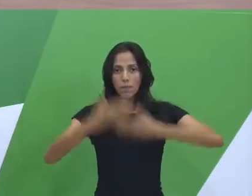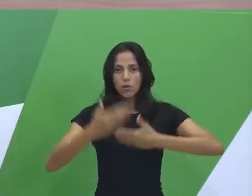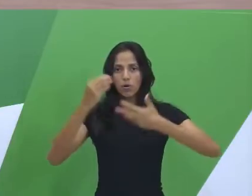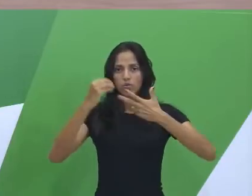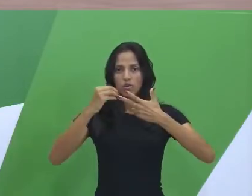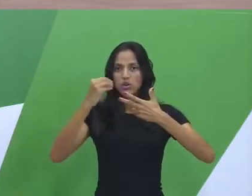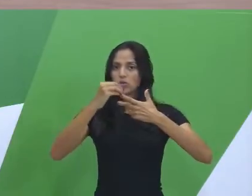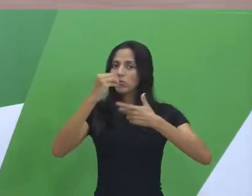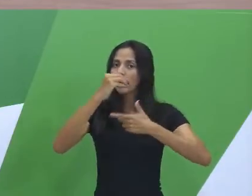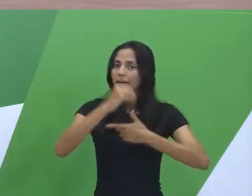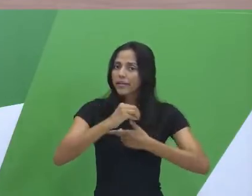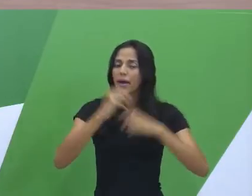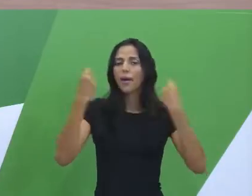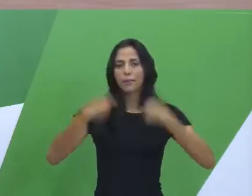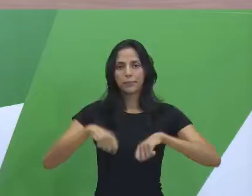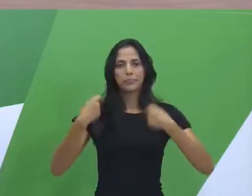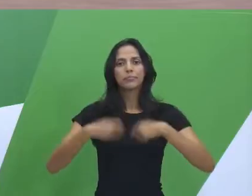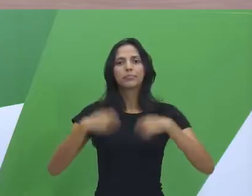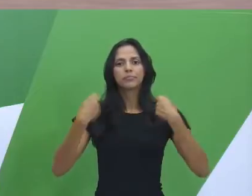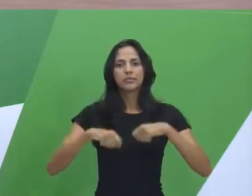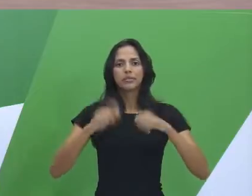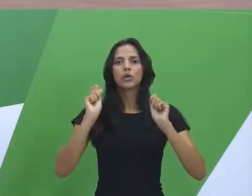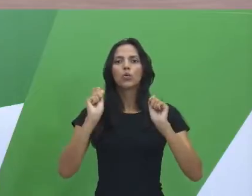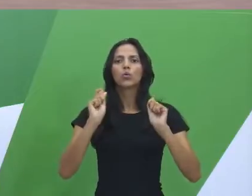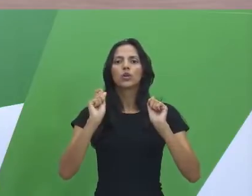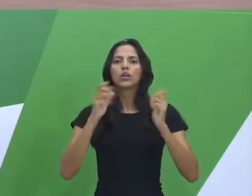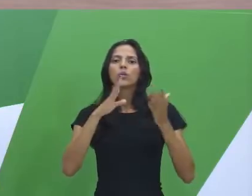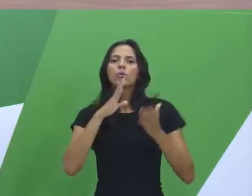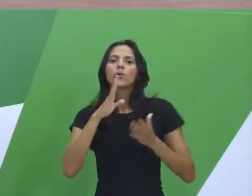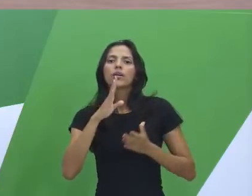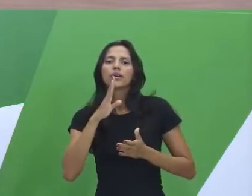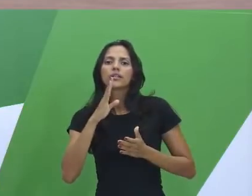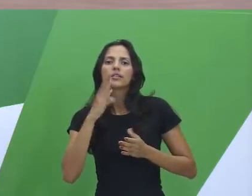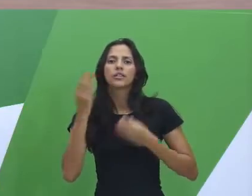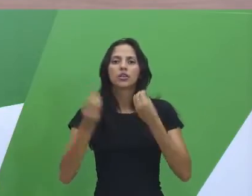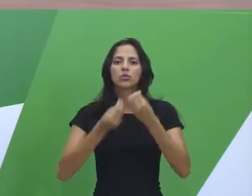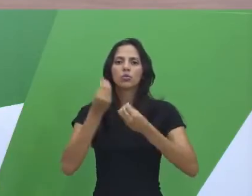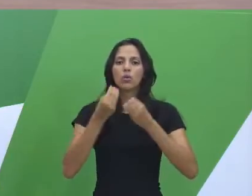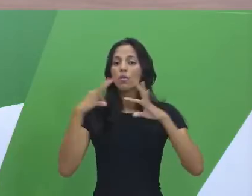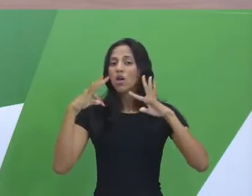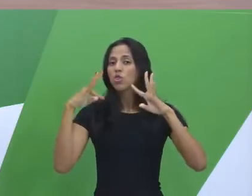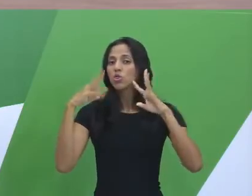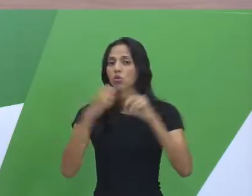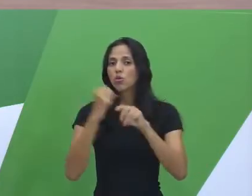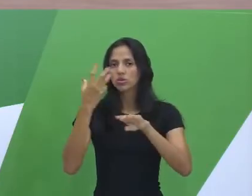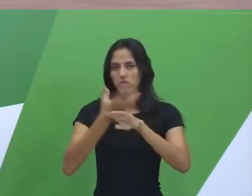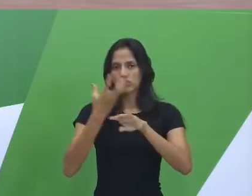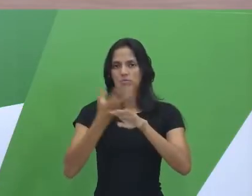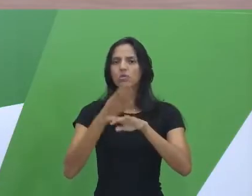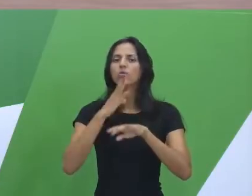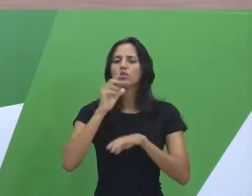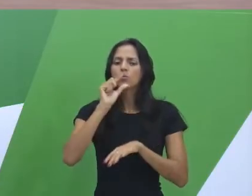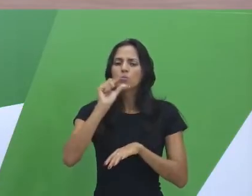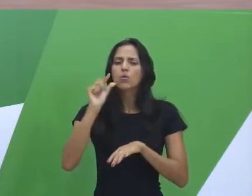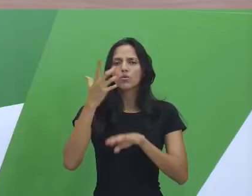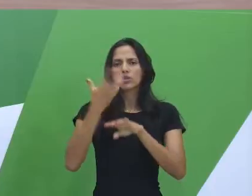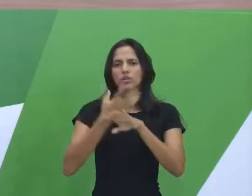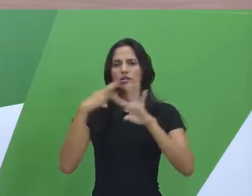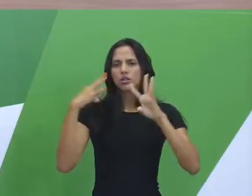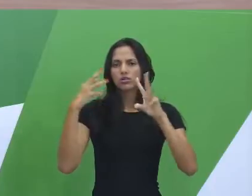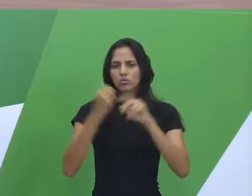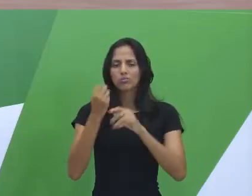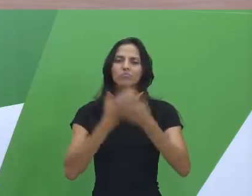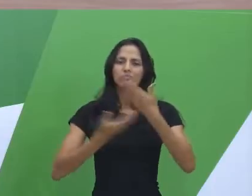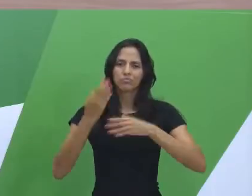ele precisa estar passeando constantemente com todas as disciplinas que ele estuda na